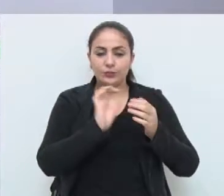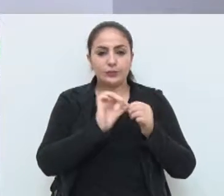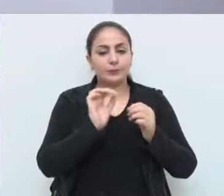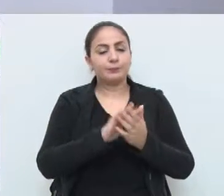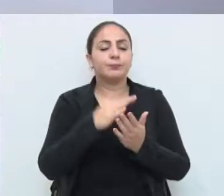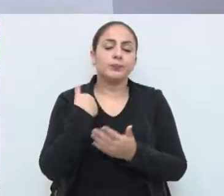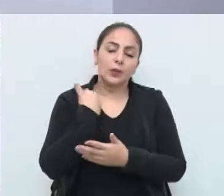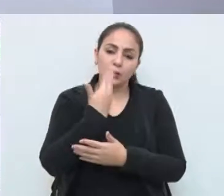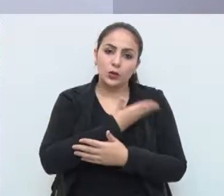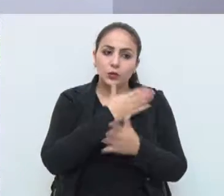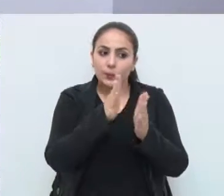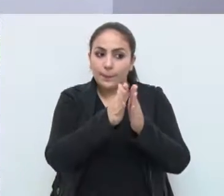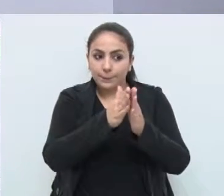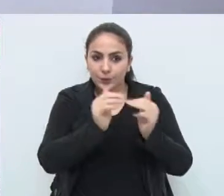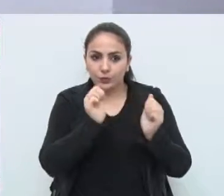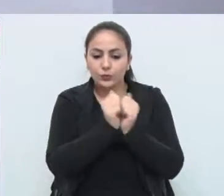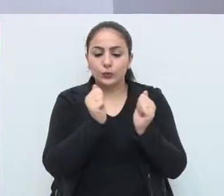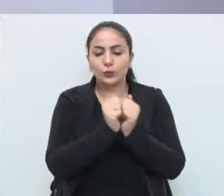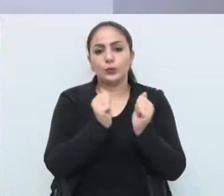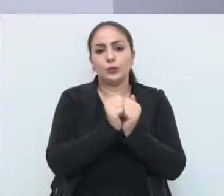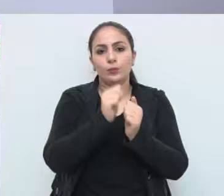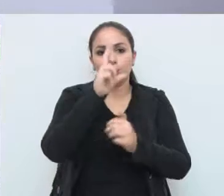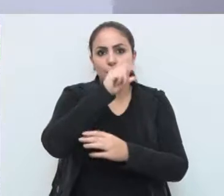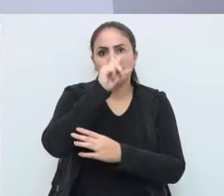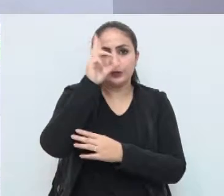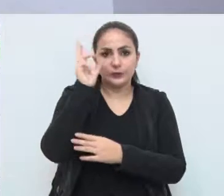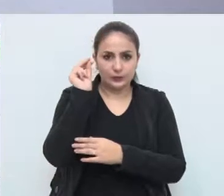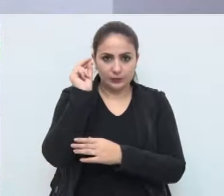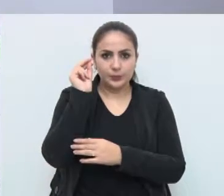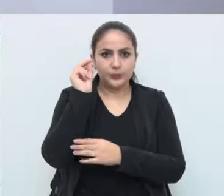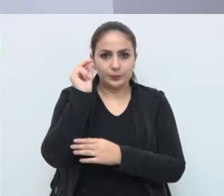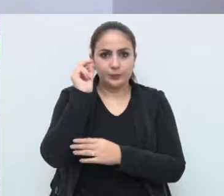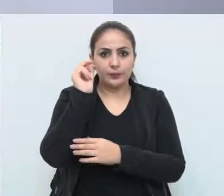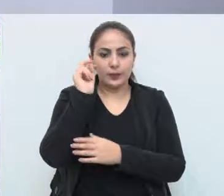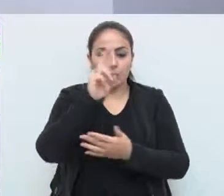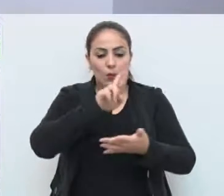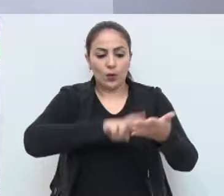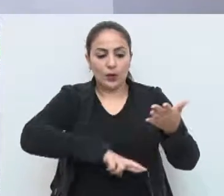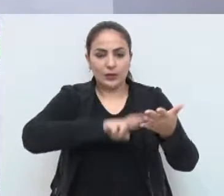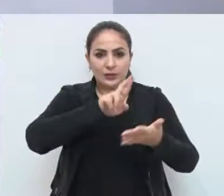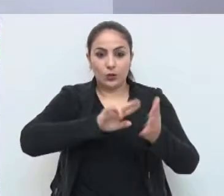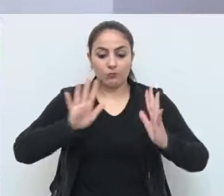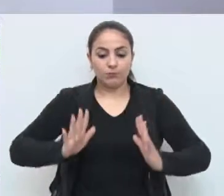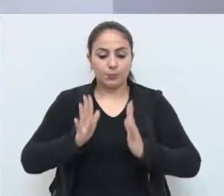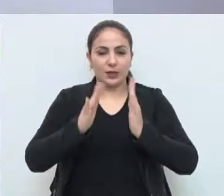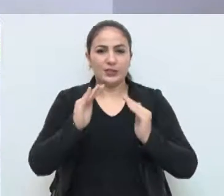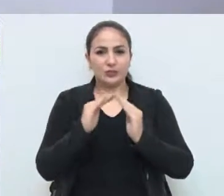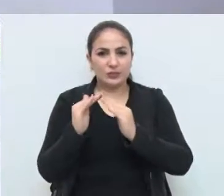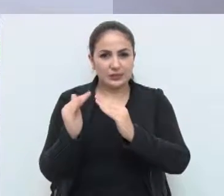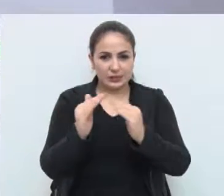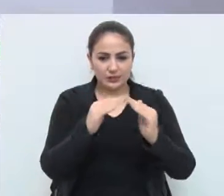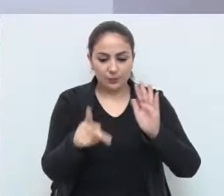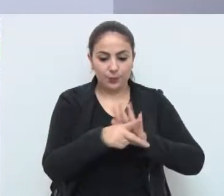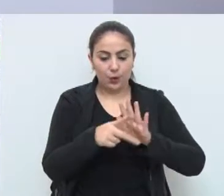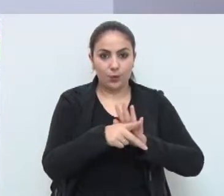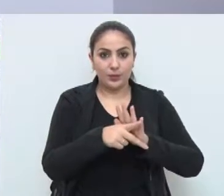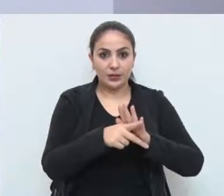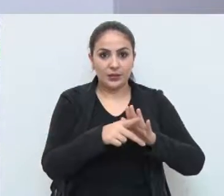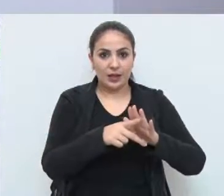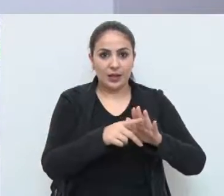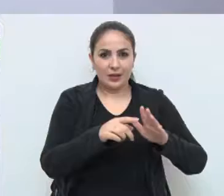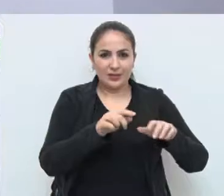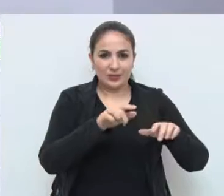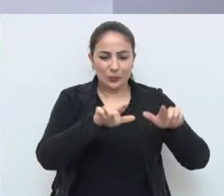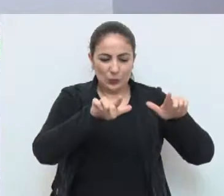está exercendo. Então a gente solicitou junto ao Poder Público o relatório de impacto de vizinhança do estabelecimento